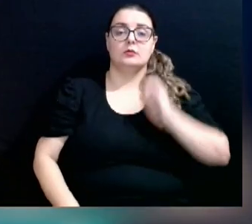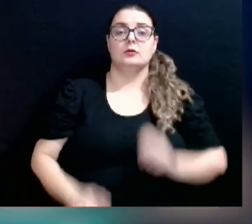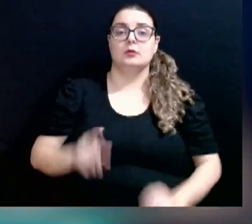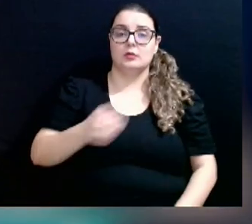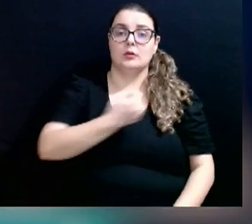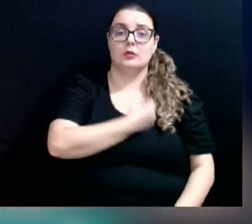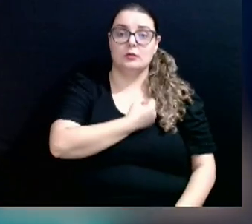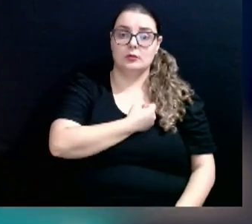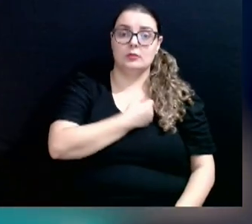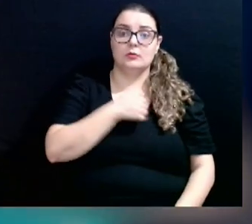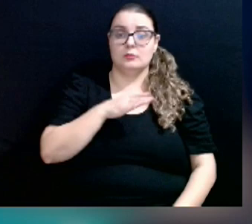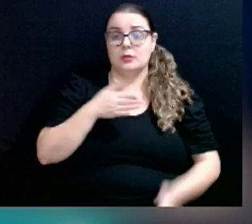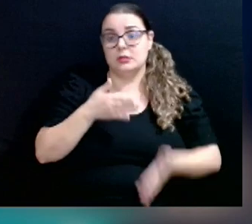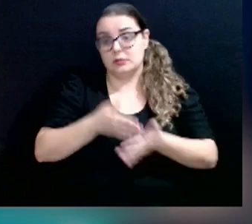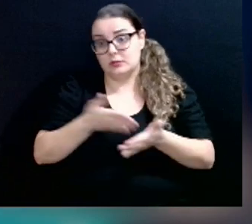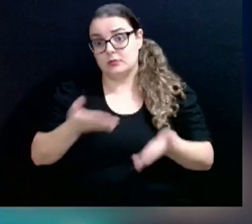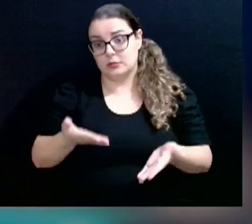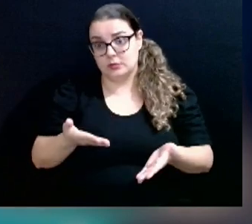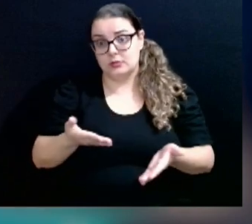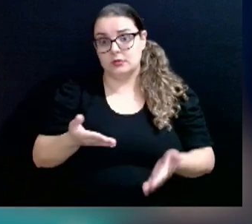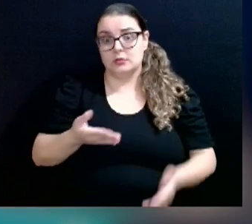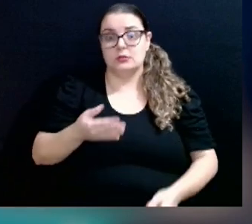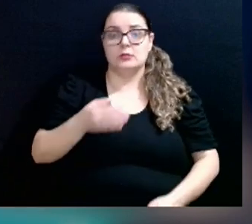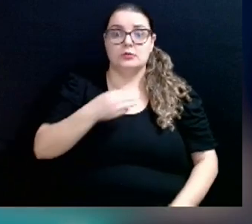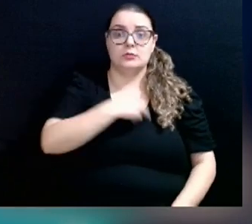restrito de ministros, né,